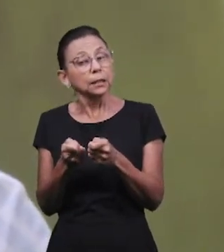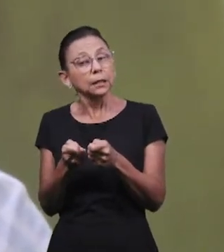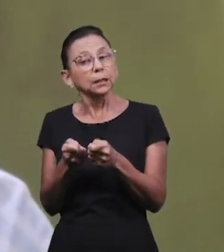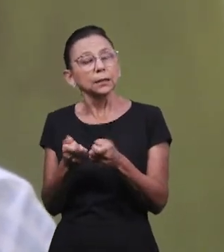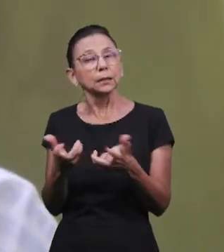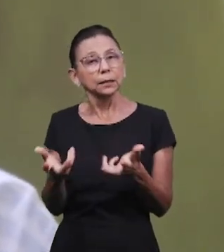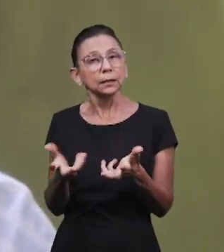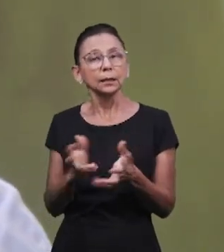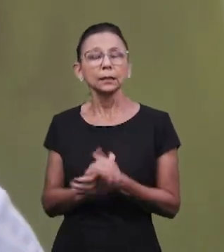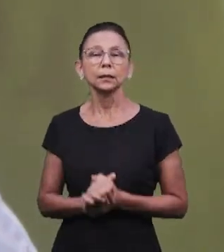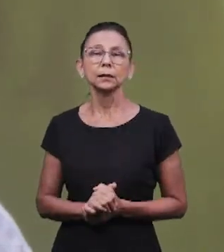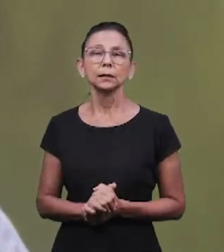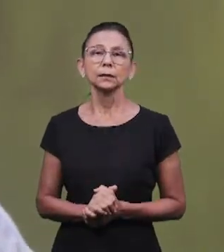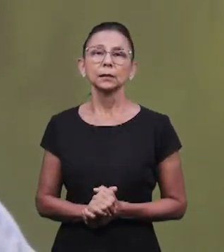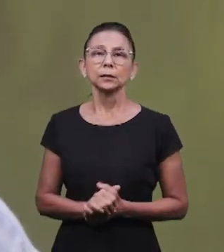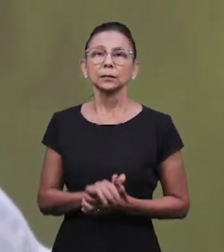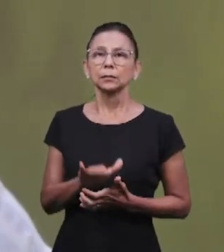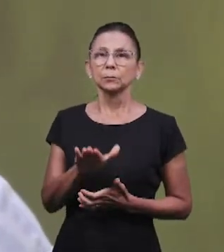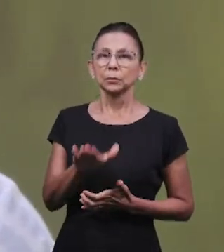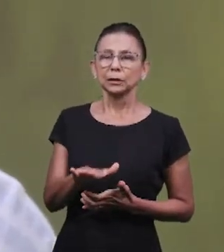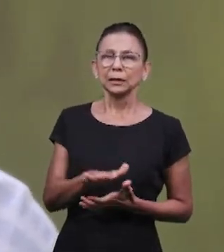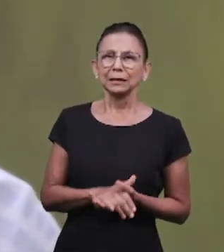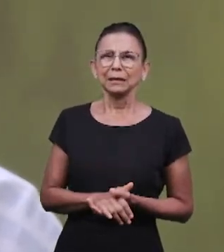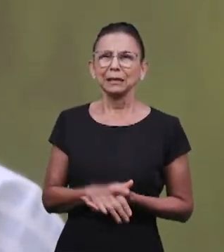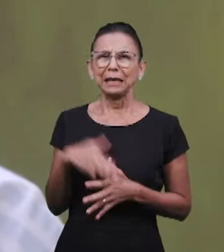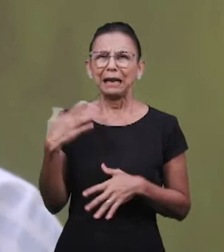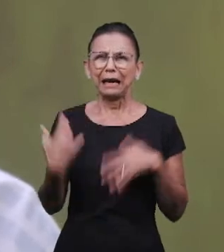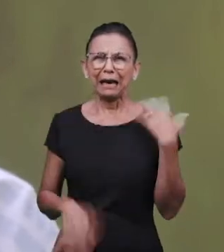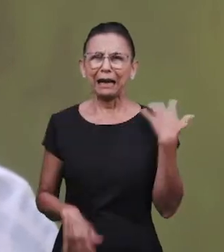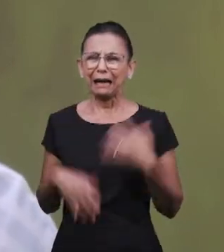está acontecendo. Criança faz